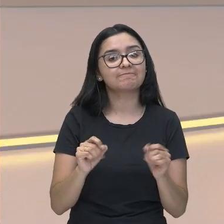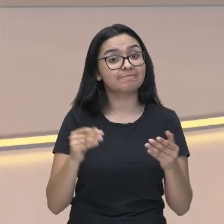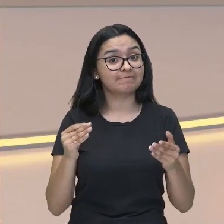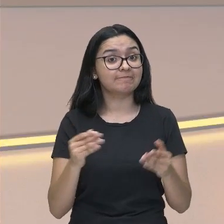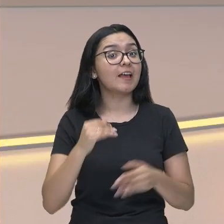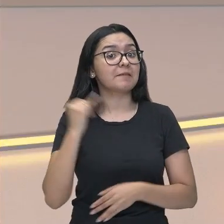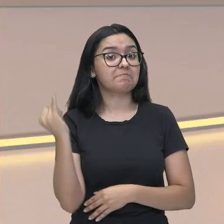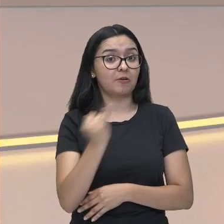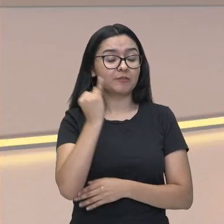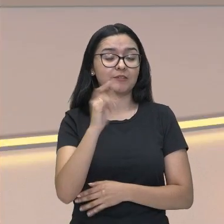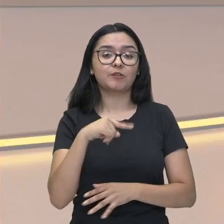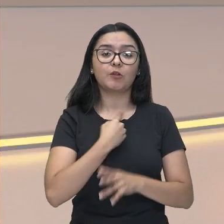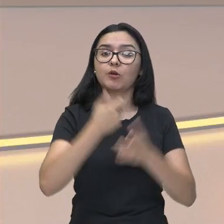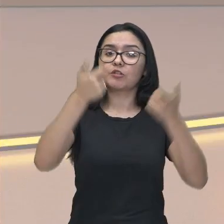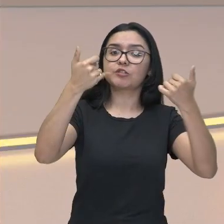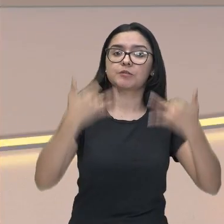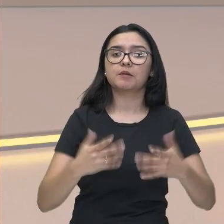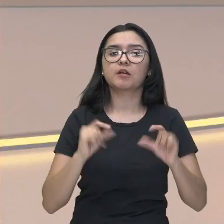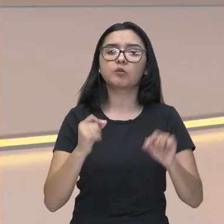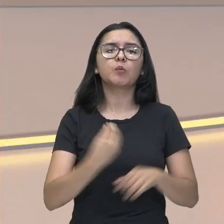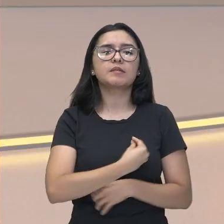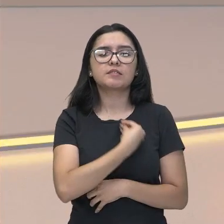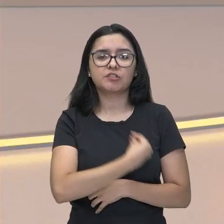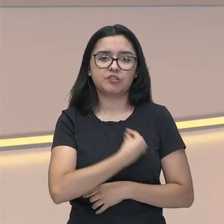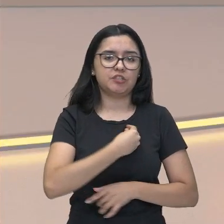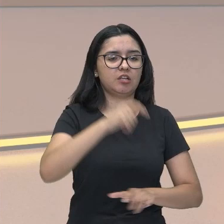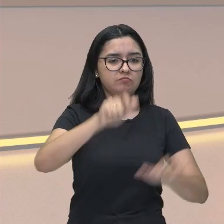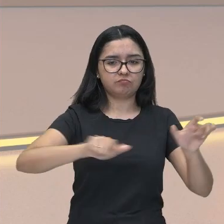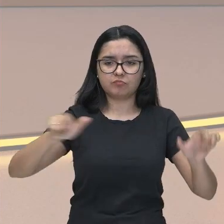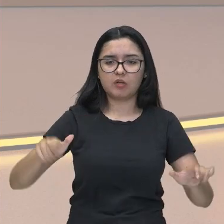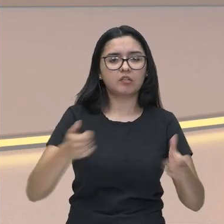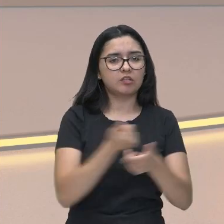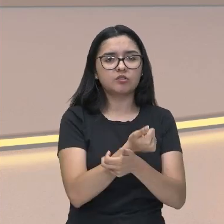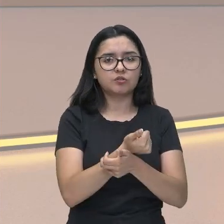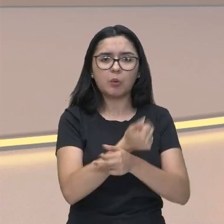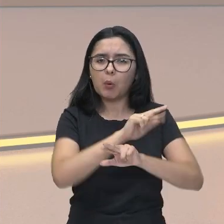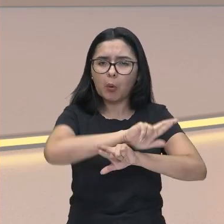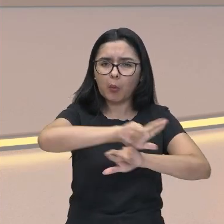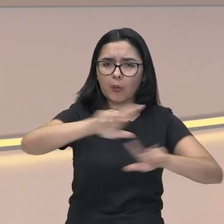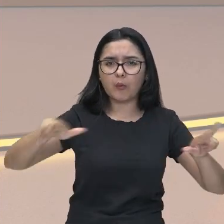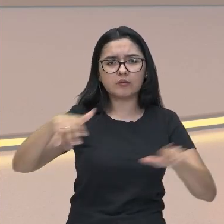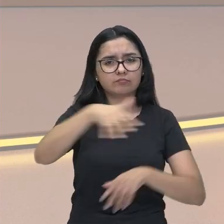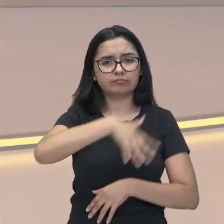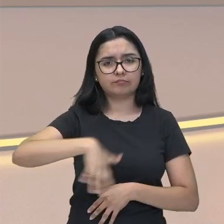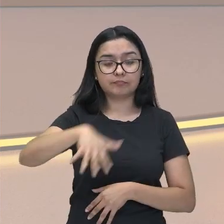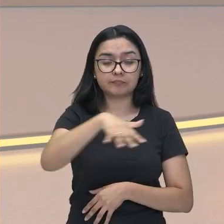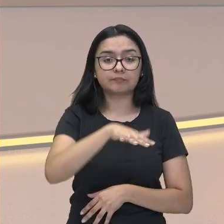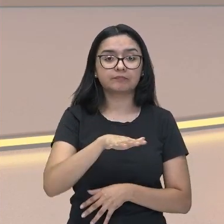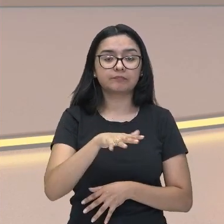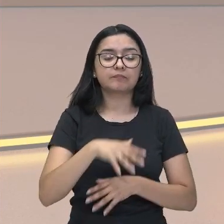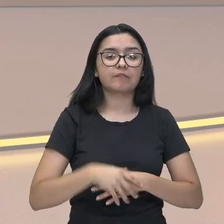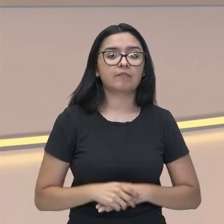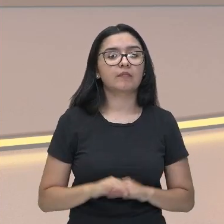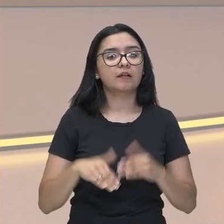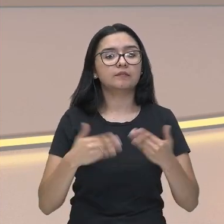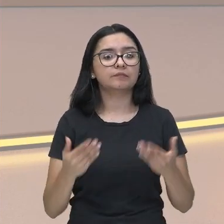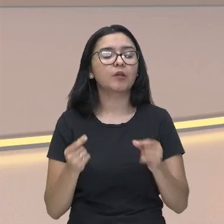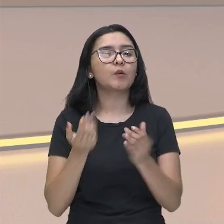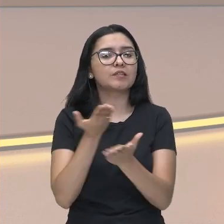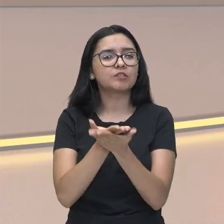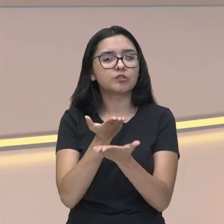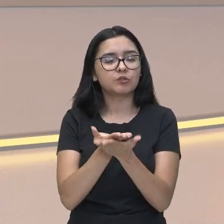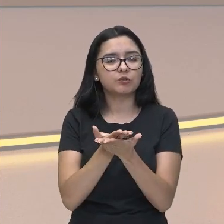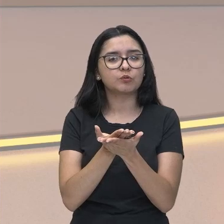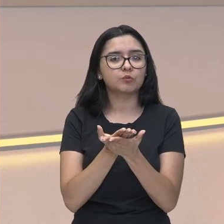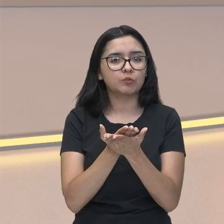importante, né? Nós estamos falando da existência das coisas. A metafísica, meta quer dizer que vai além